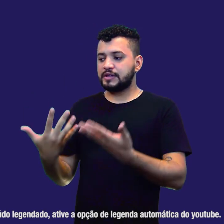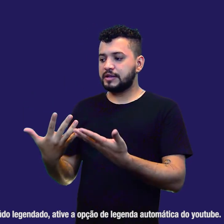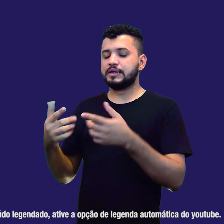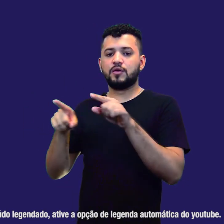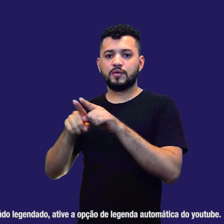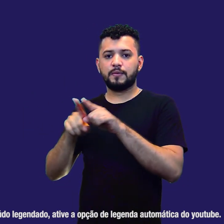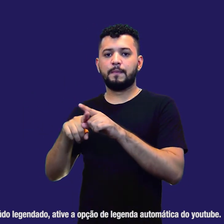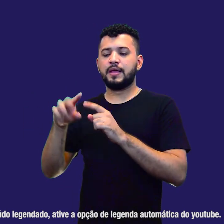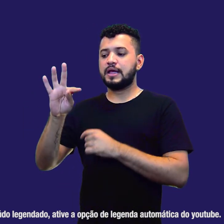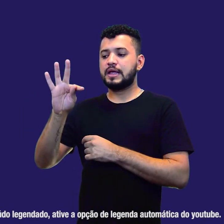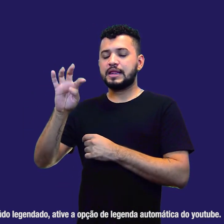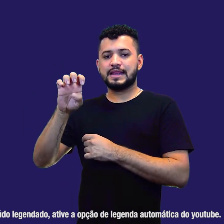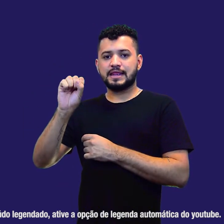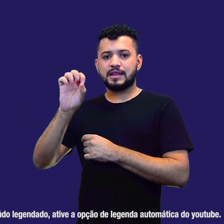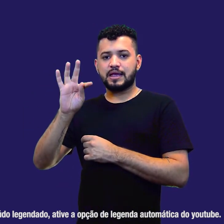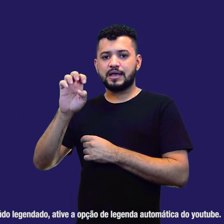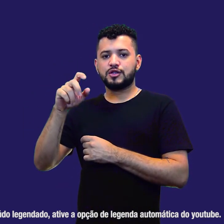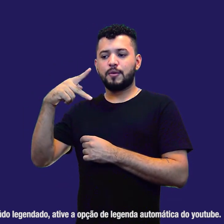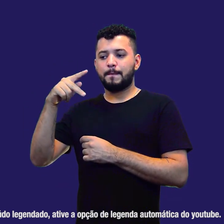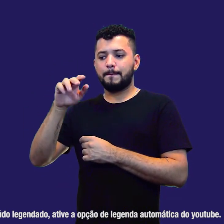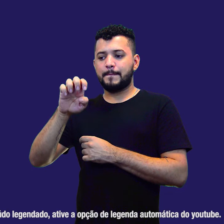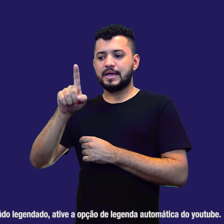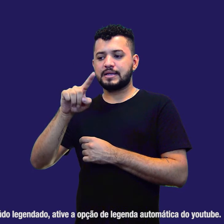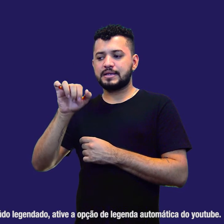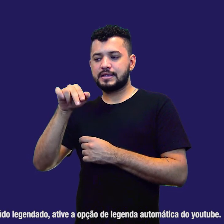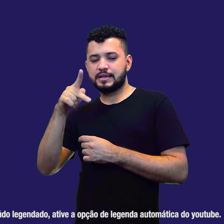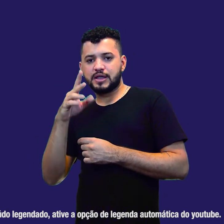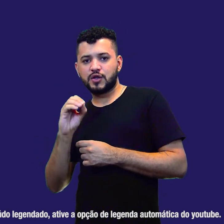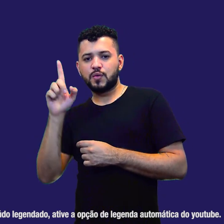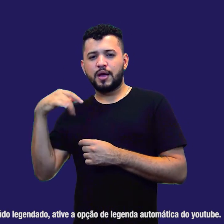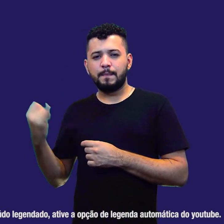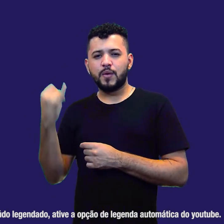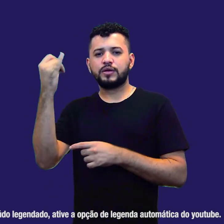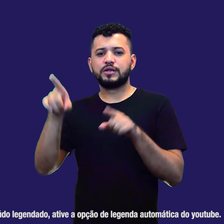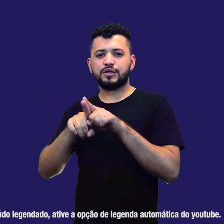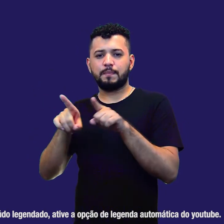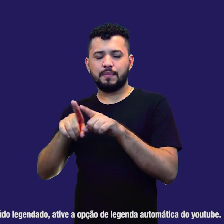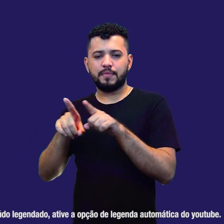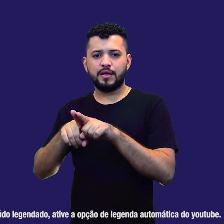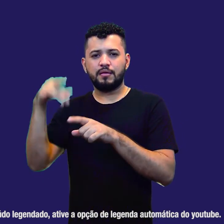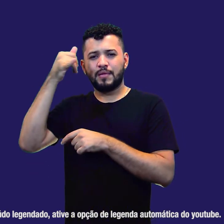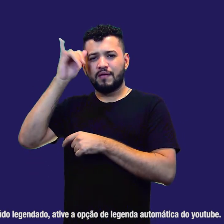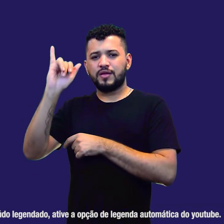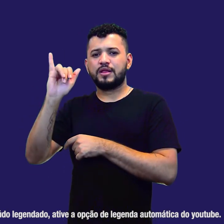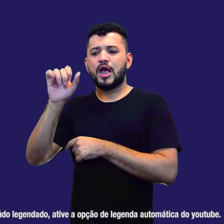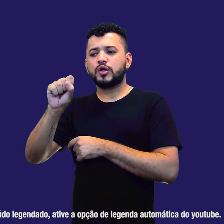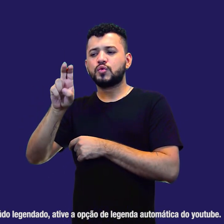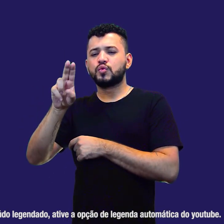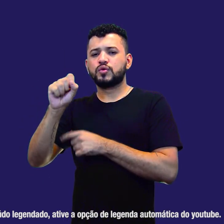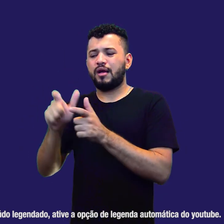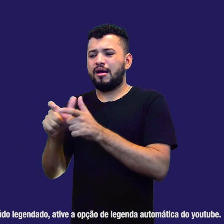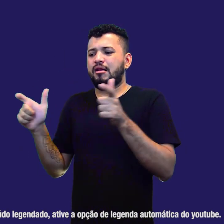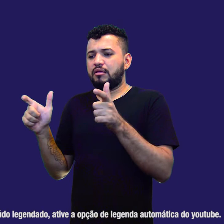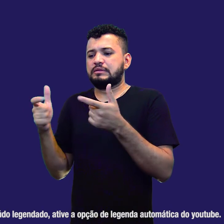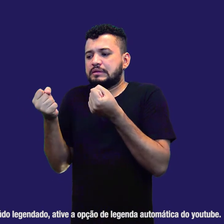de algumas doenças raras é importante também para não sobrecarregar depois o Sistema Único de Saúde no tratamento a